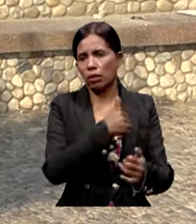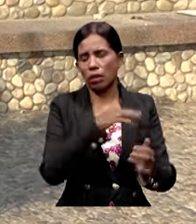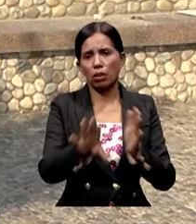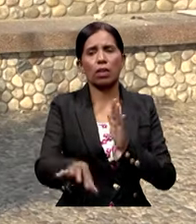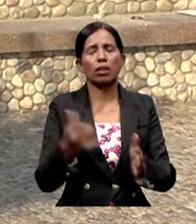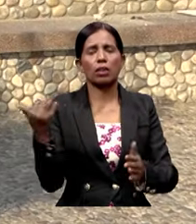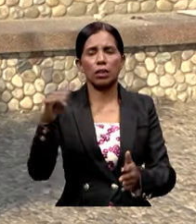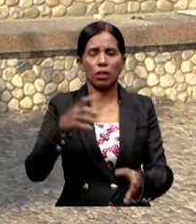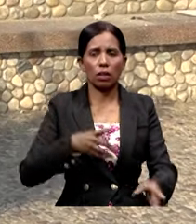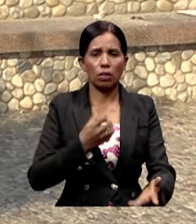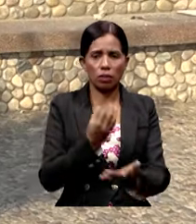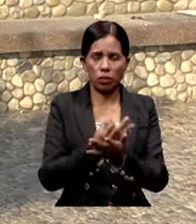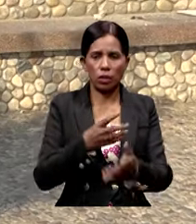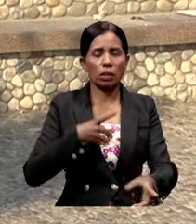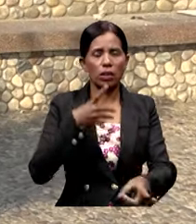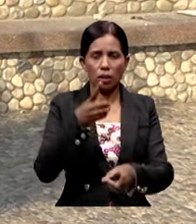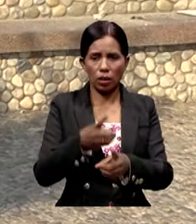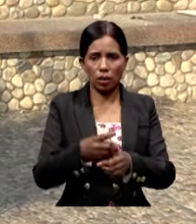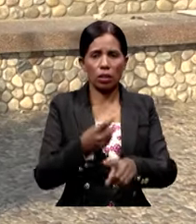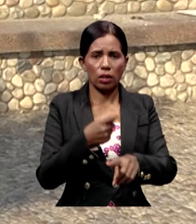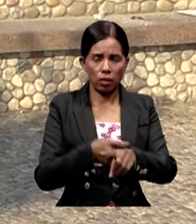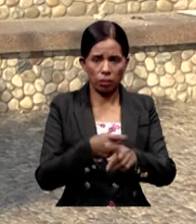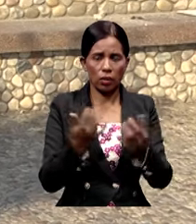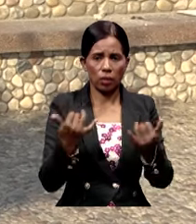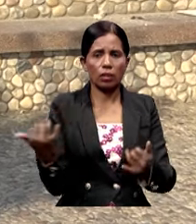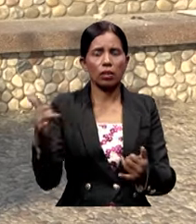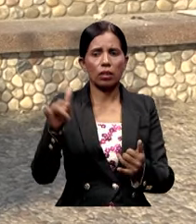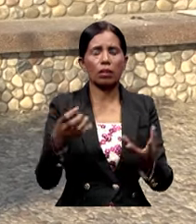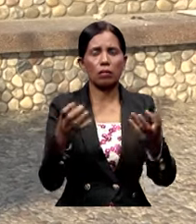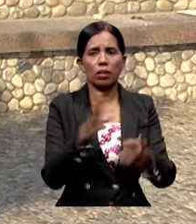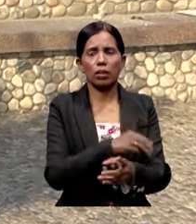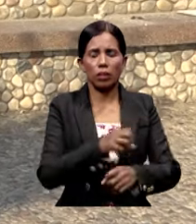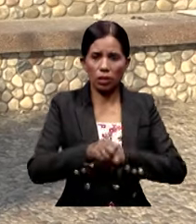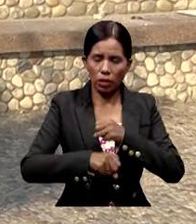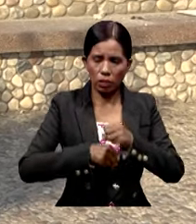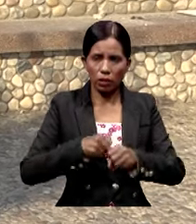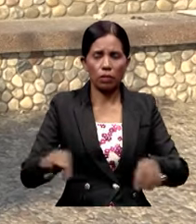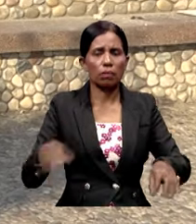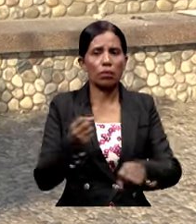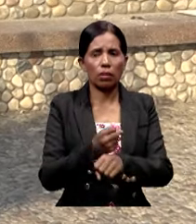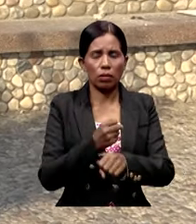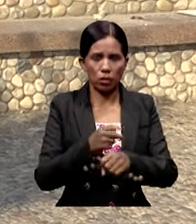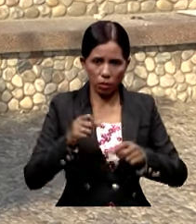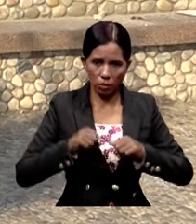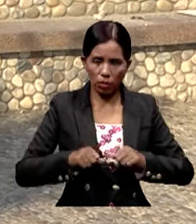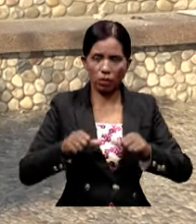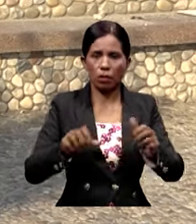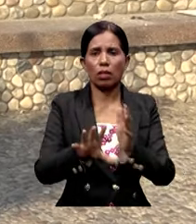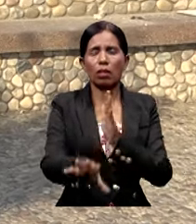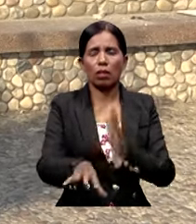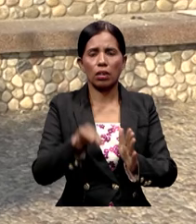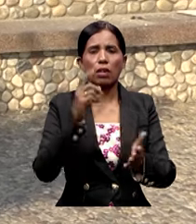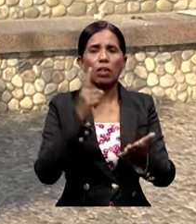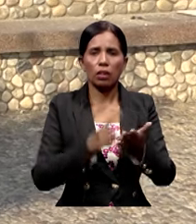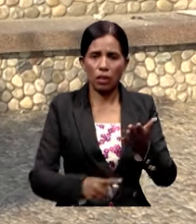direito. No iha momento irane sira barak se esforço nela arangela, ori continua atu hetan saída